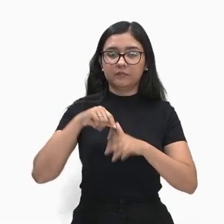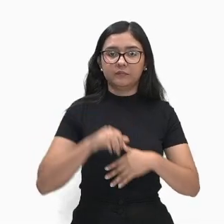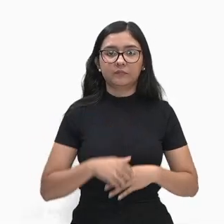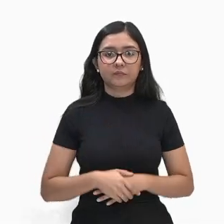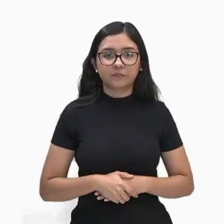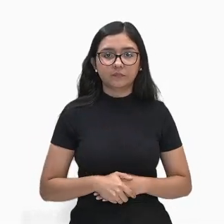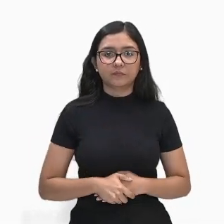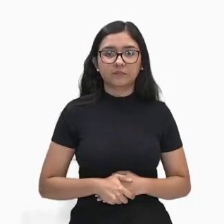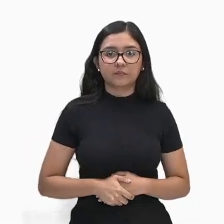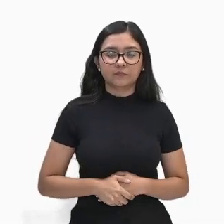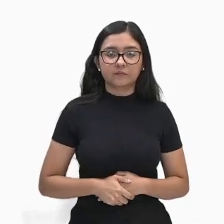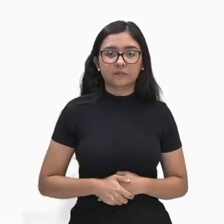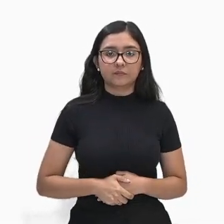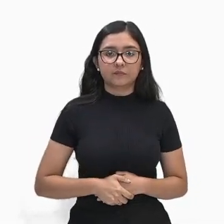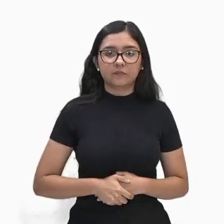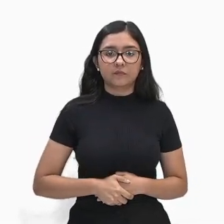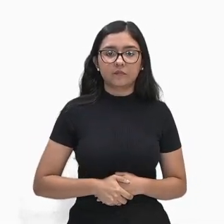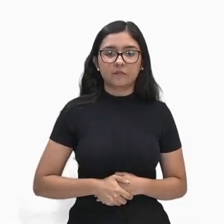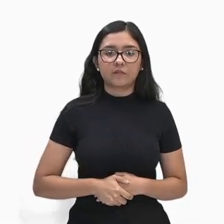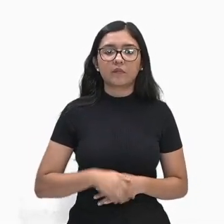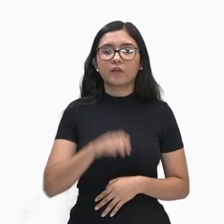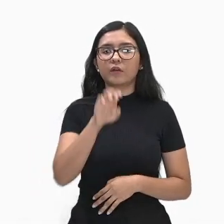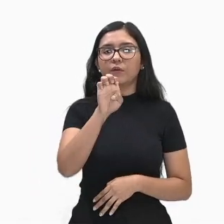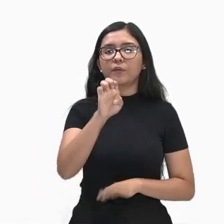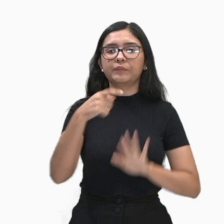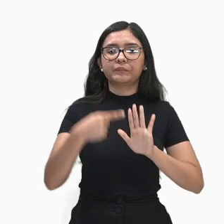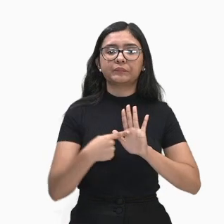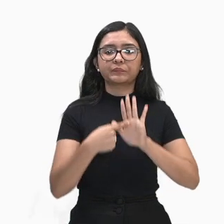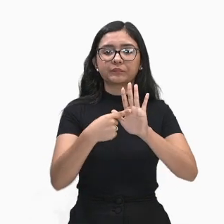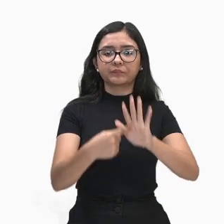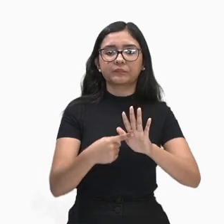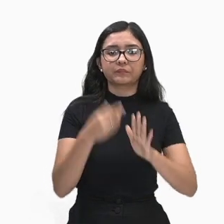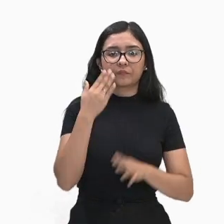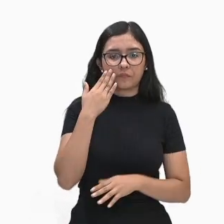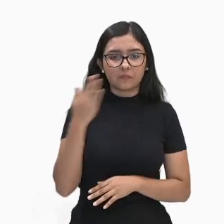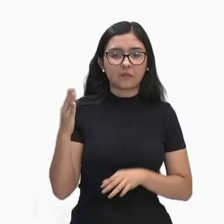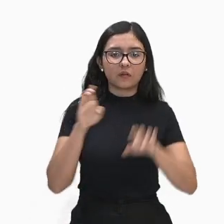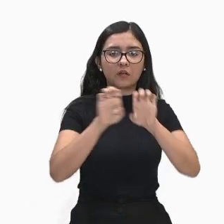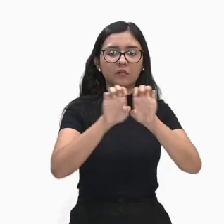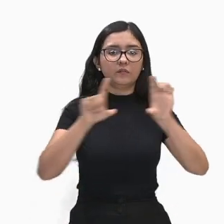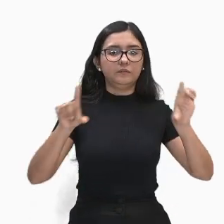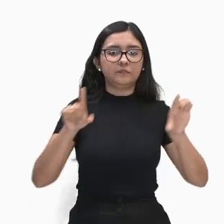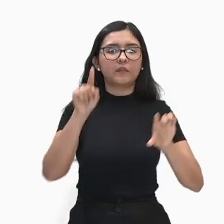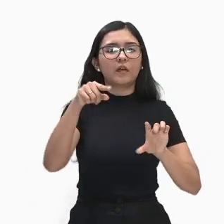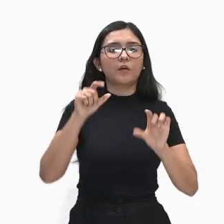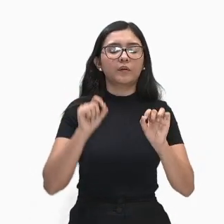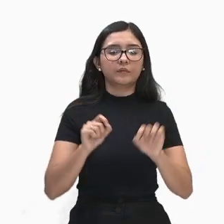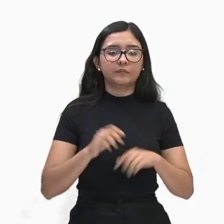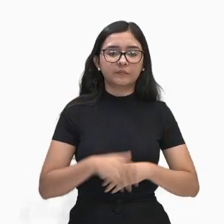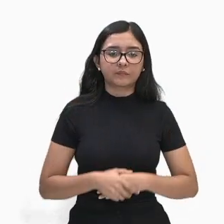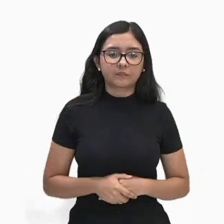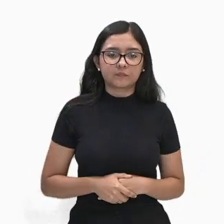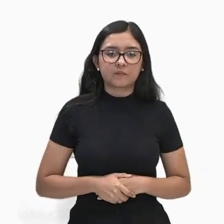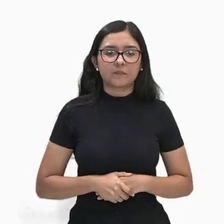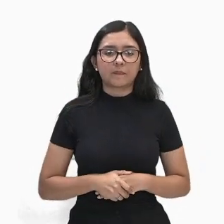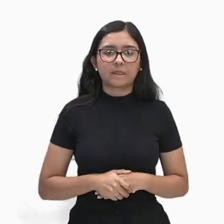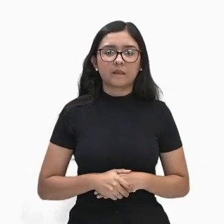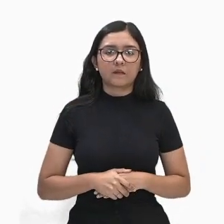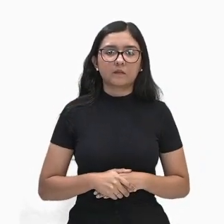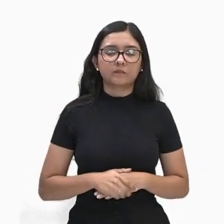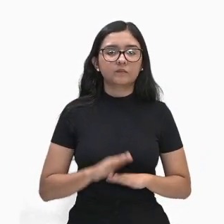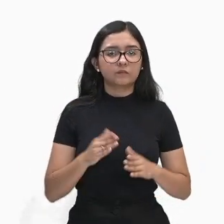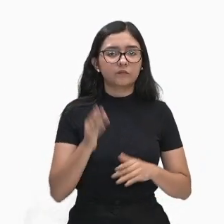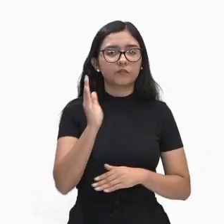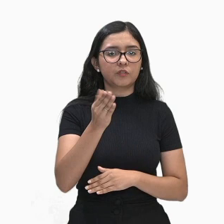negativa. E o E, que aparece aqui no final, né? É uma constante, aquela constante que nós acabamos de